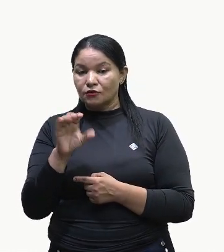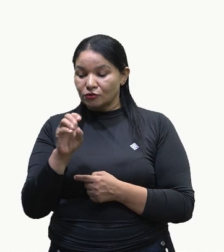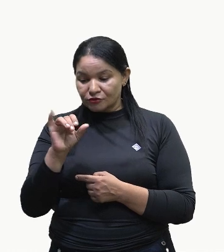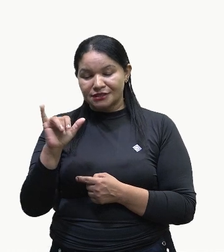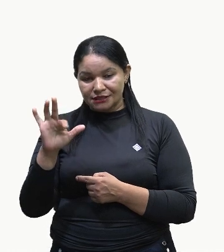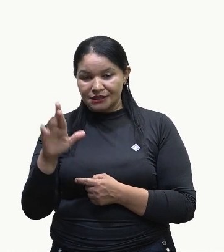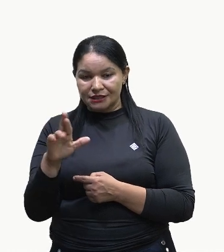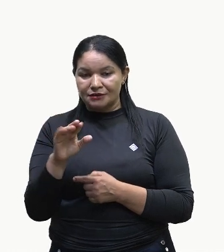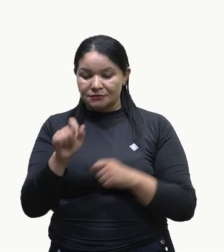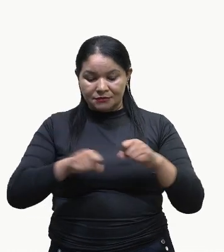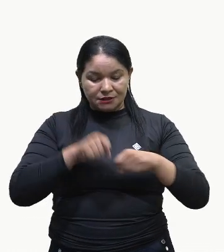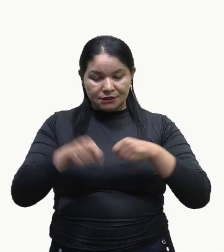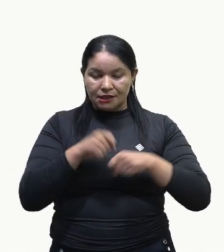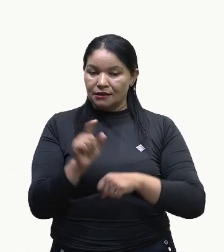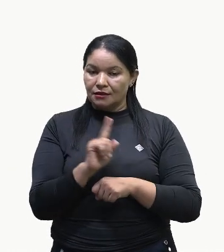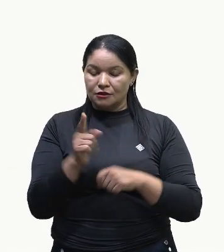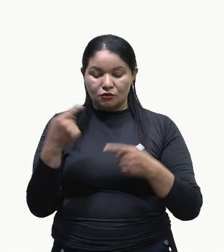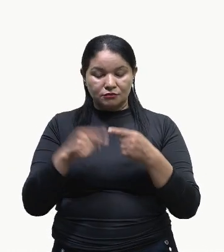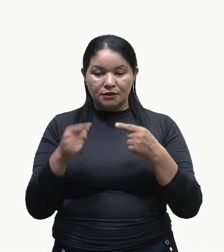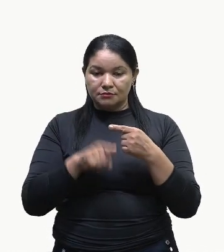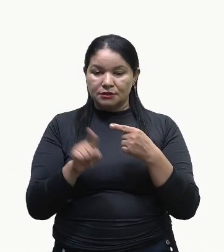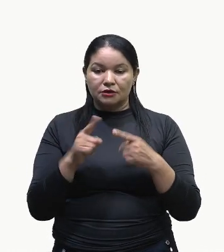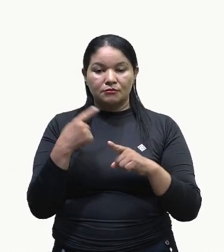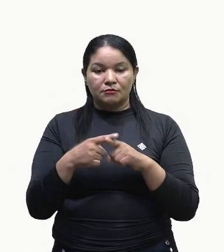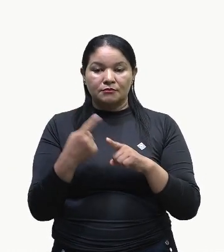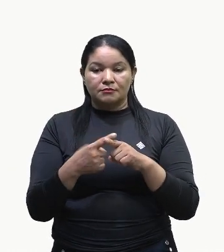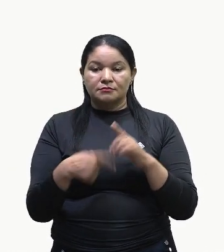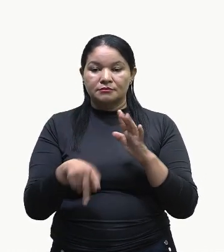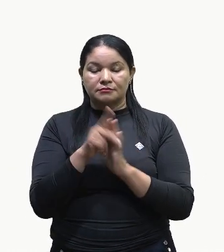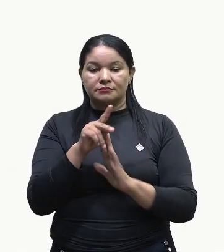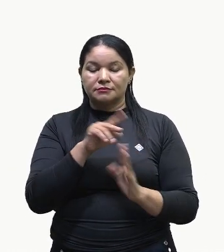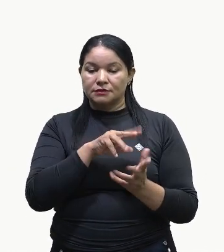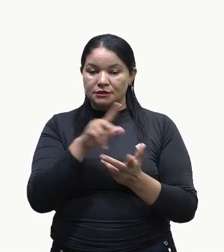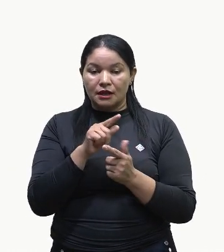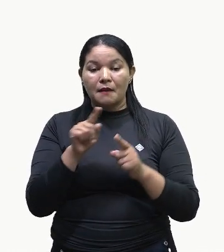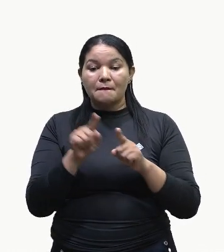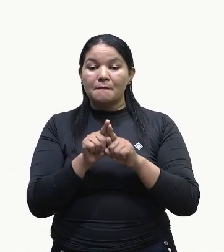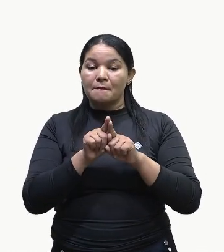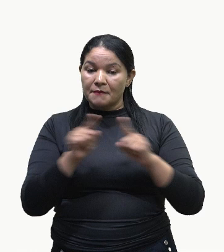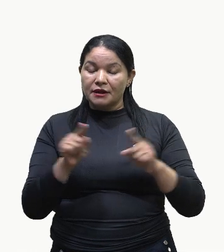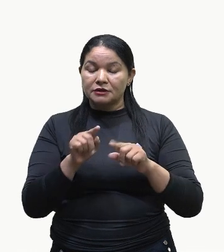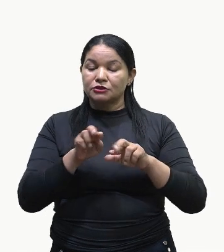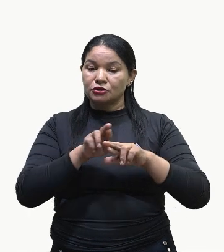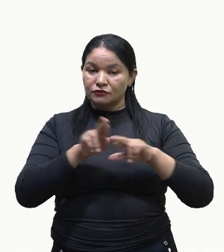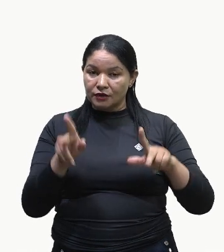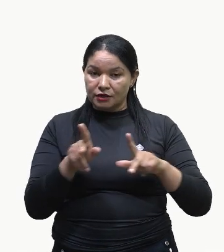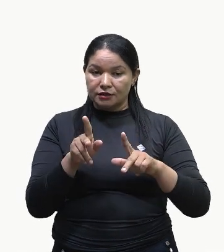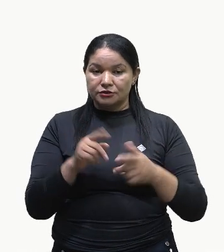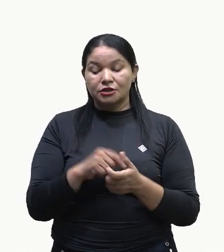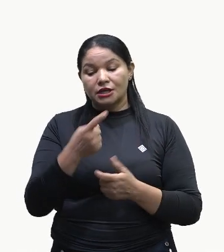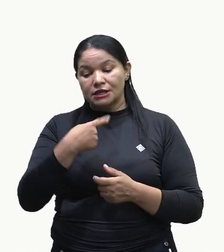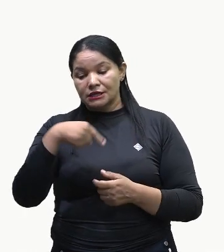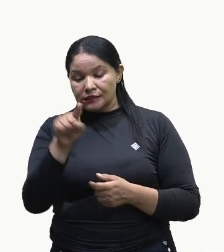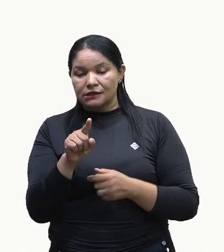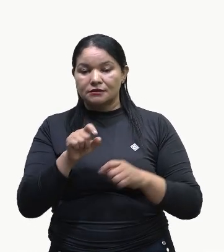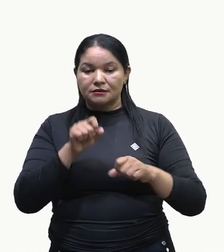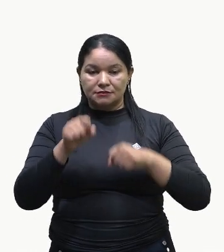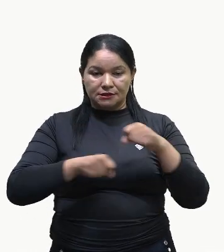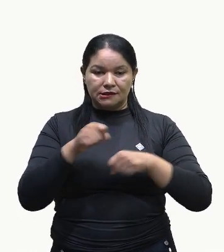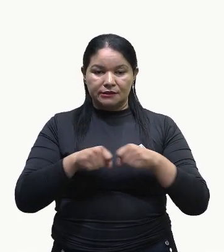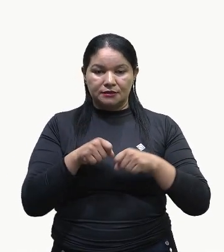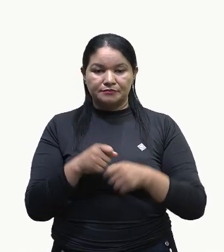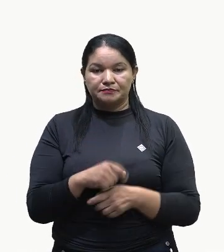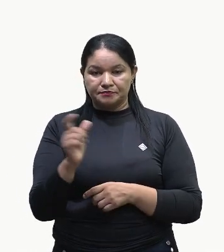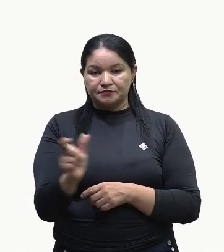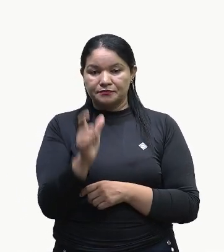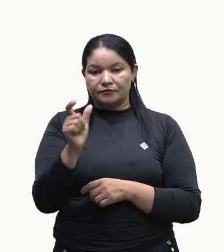bicicleta, mesmo, né, que seja um transporte terrestre. Nós vamos em bicicleta. Tomar. Então,